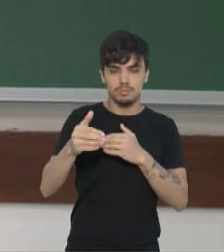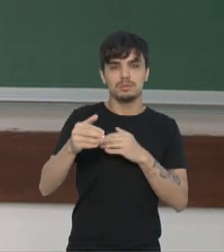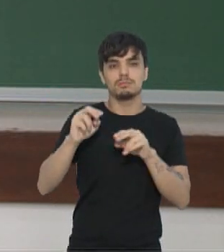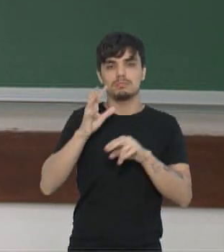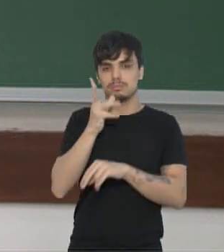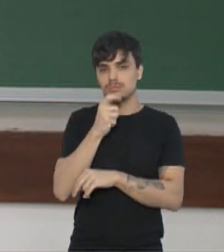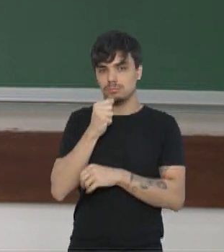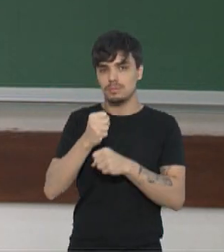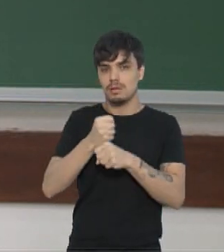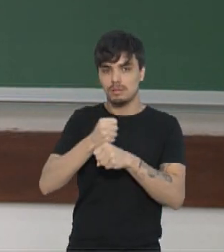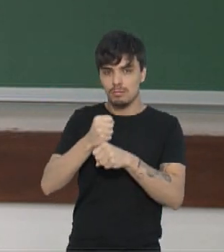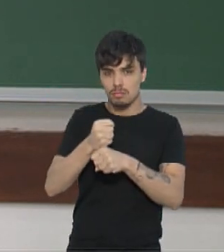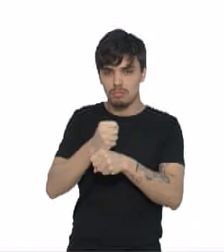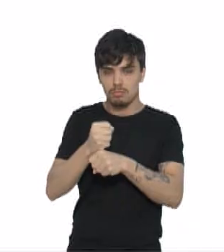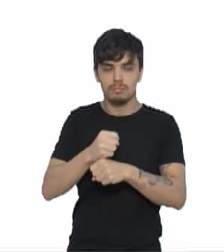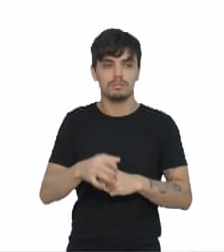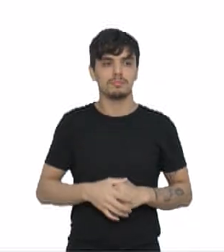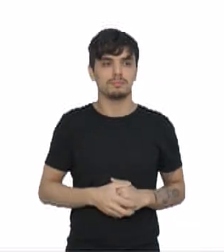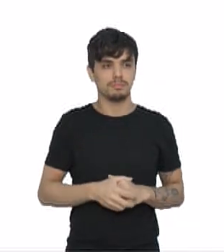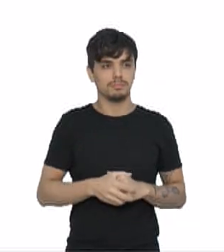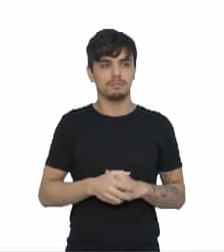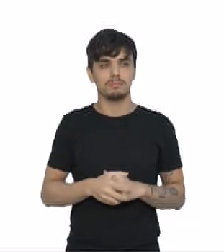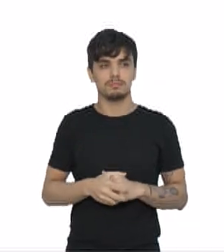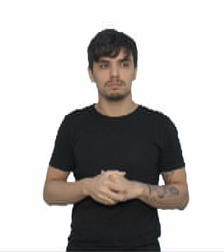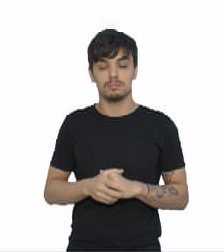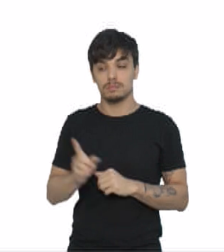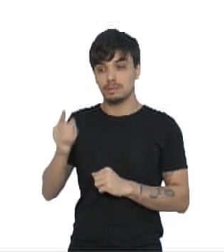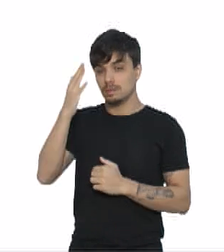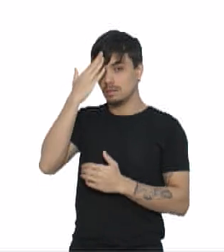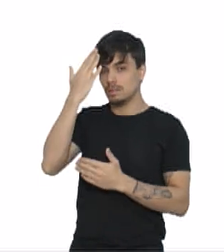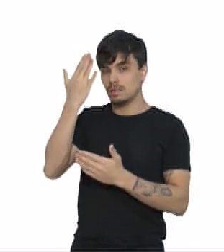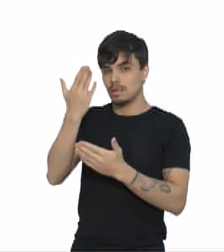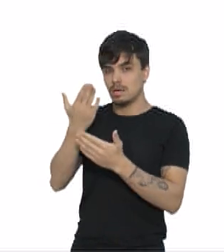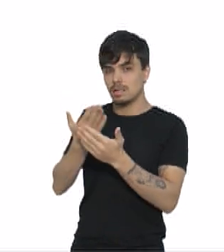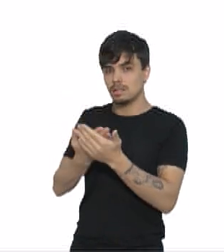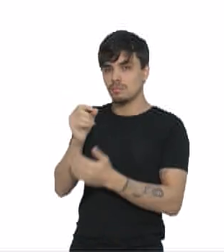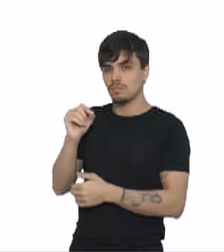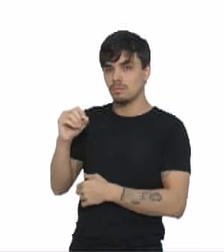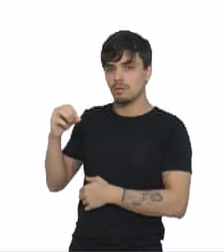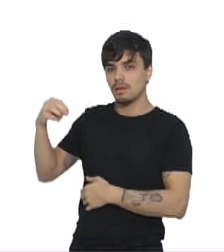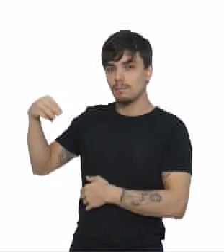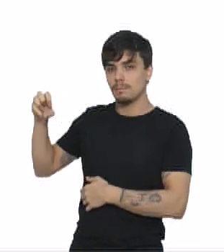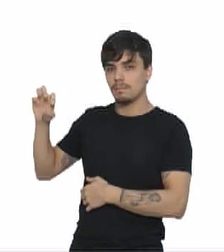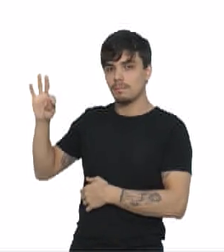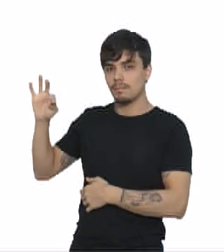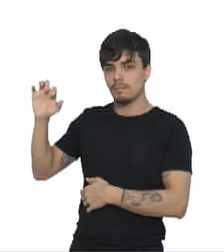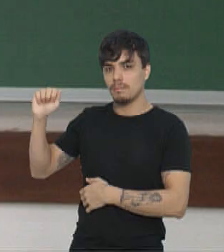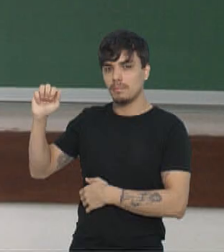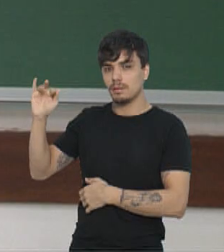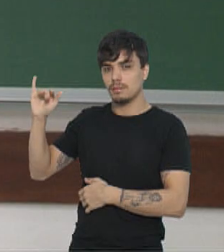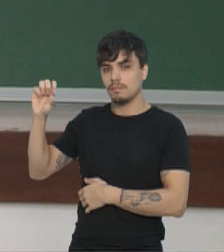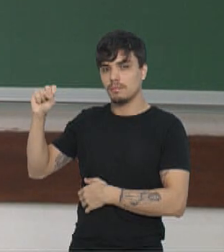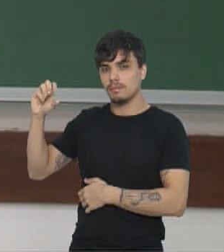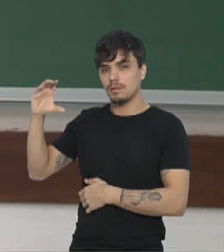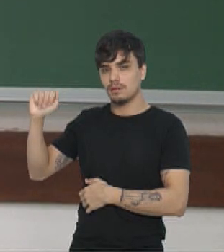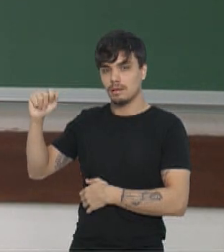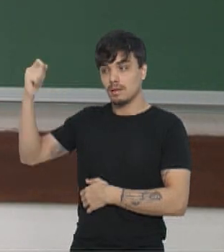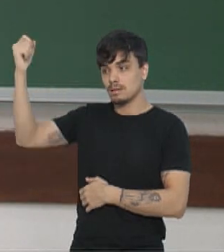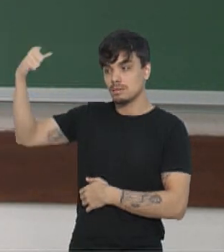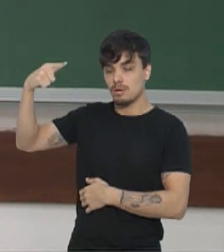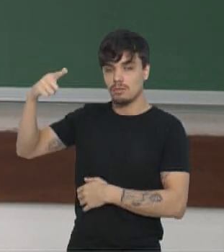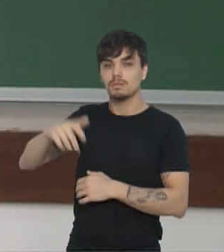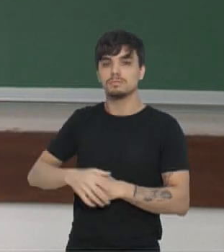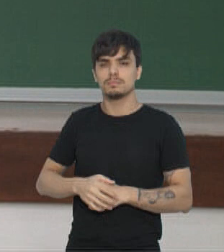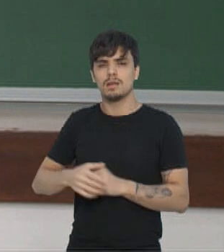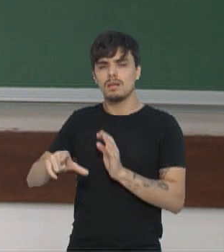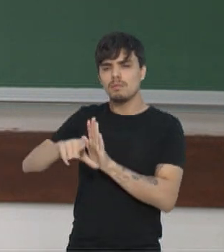anos. Ele acreditava em uma metafísica do Sol. O que é essa metafísica? Ele pega lá